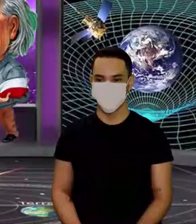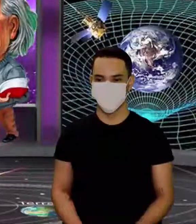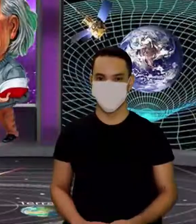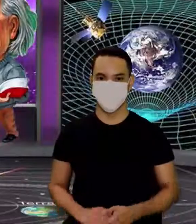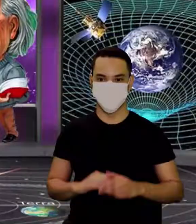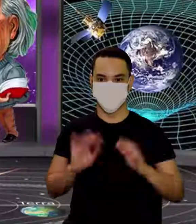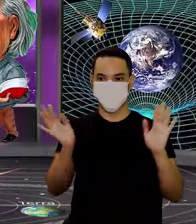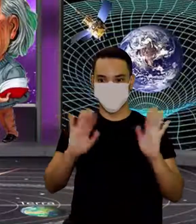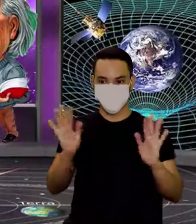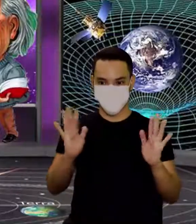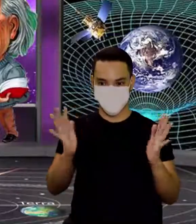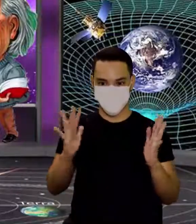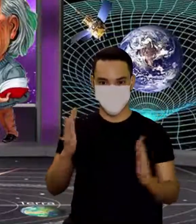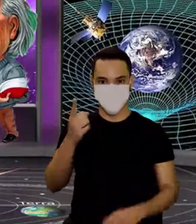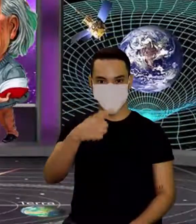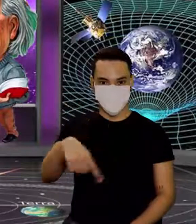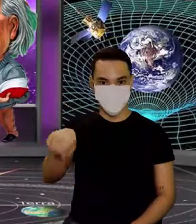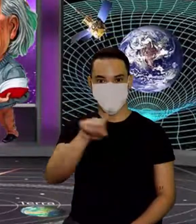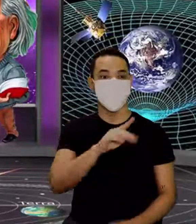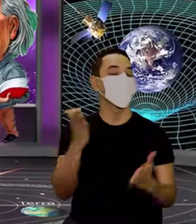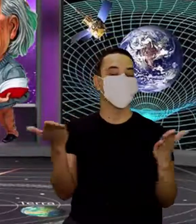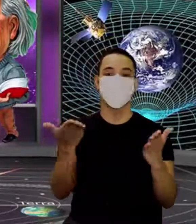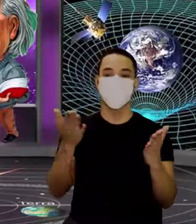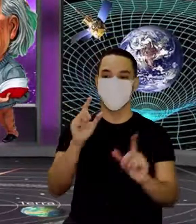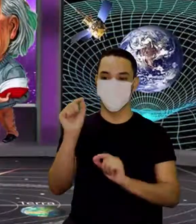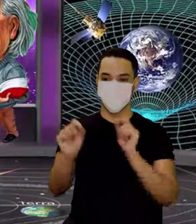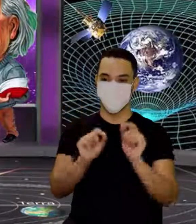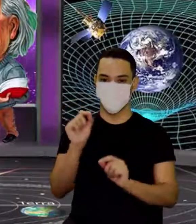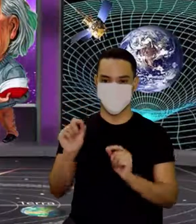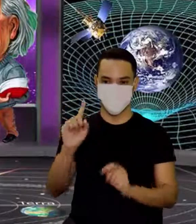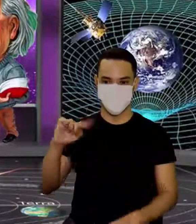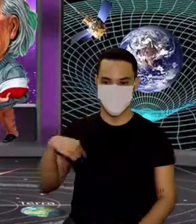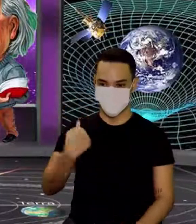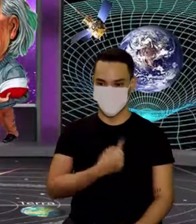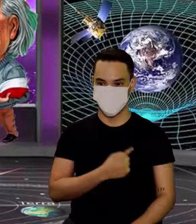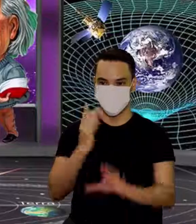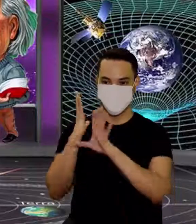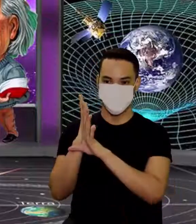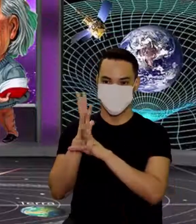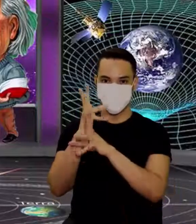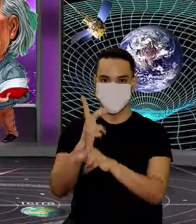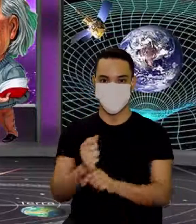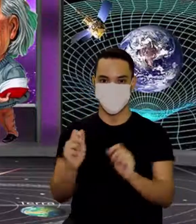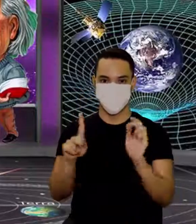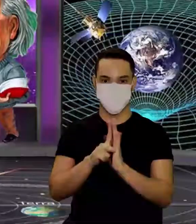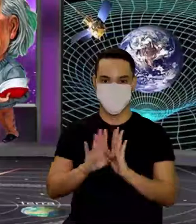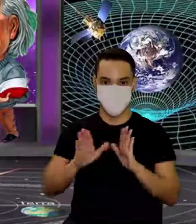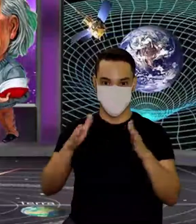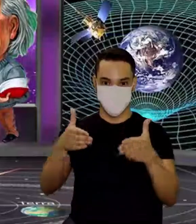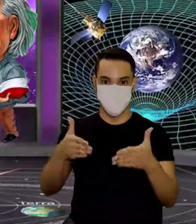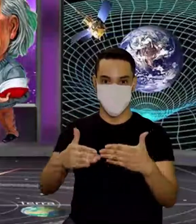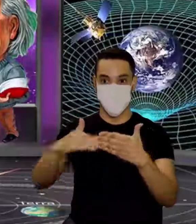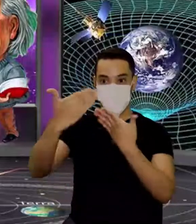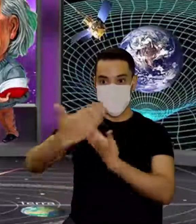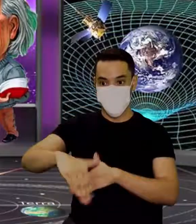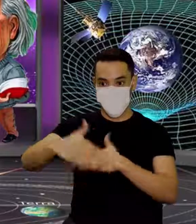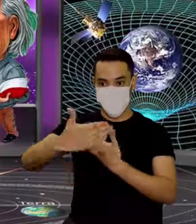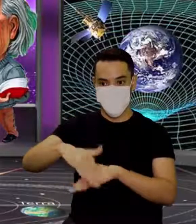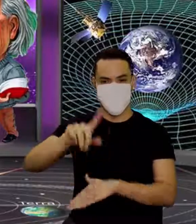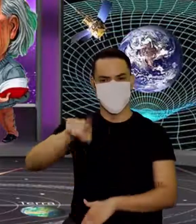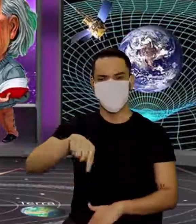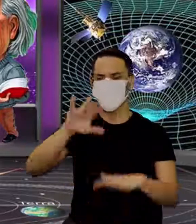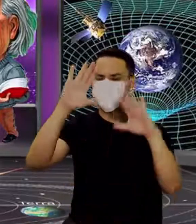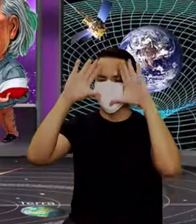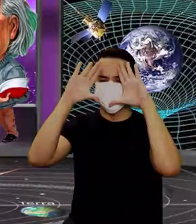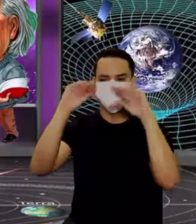E aí, pessoal, agora nós vamos fazer o quê? A nossa revisão para a avaliação. É uma revisão tranquila, você